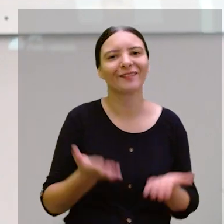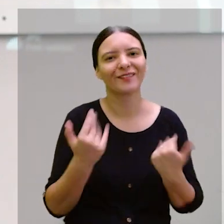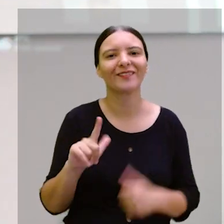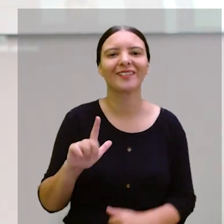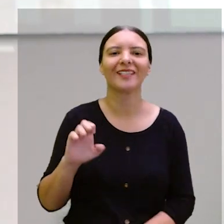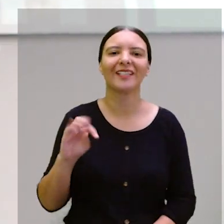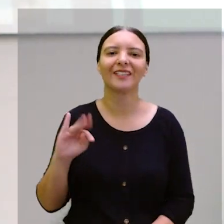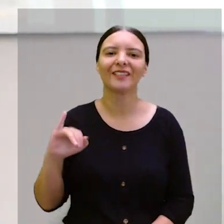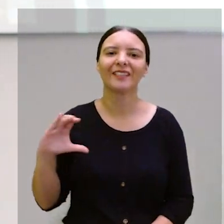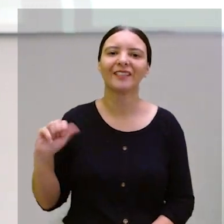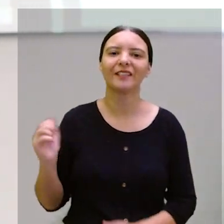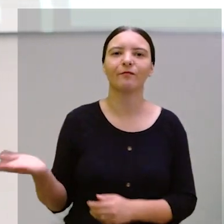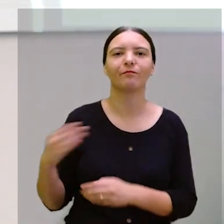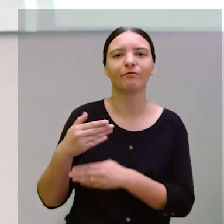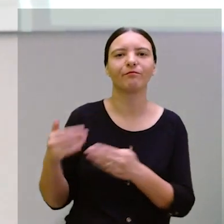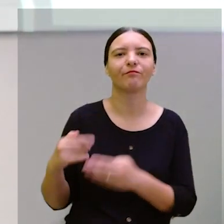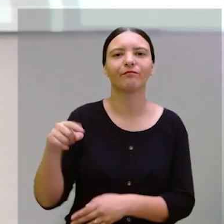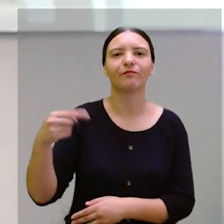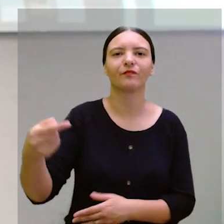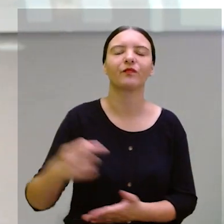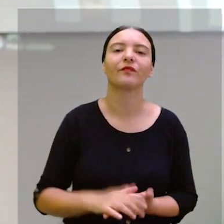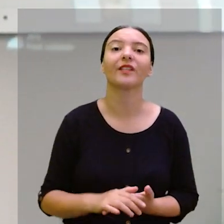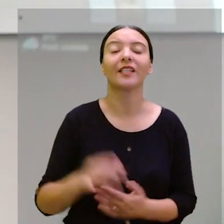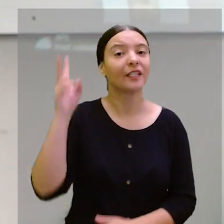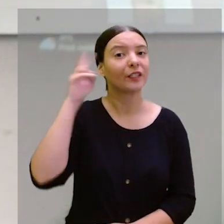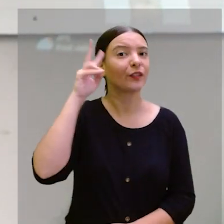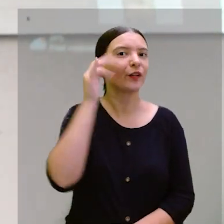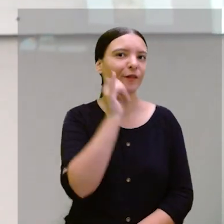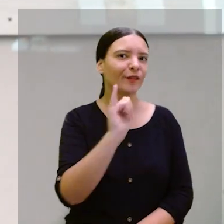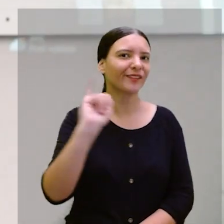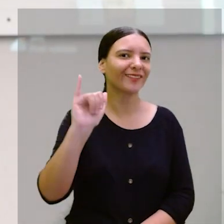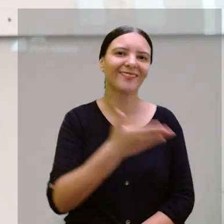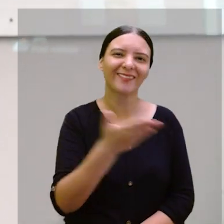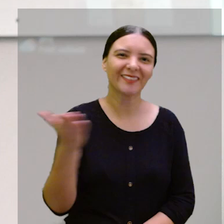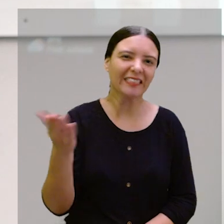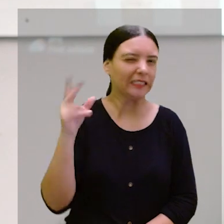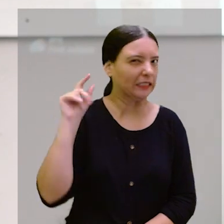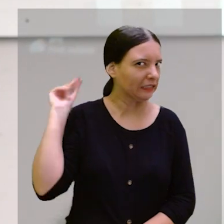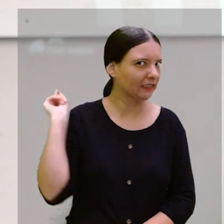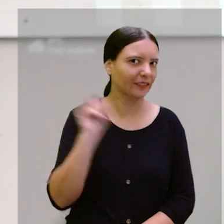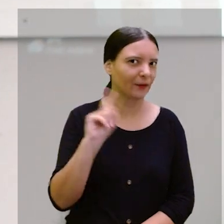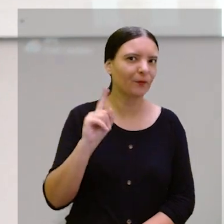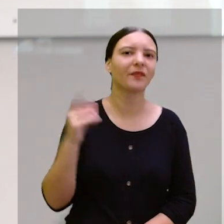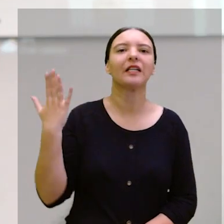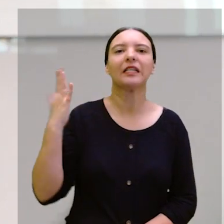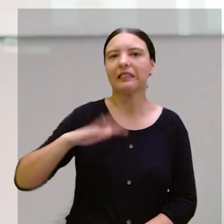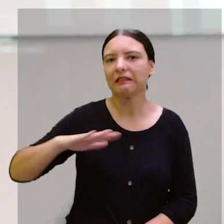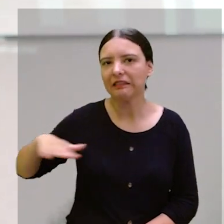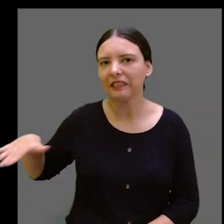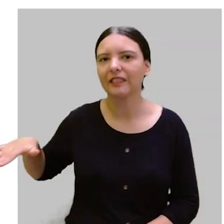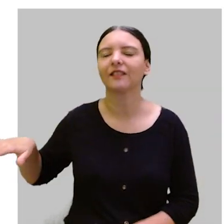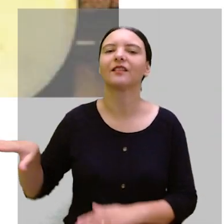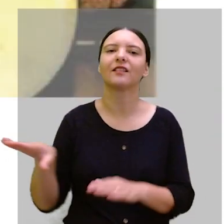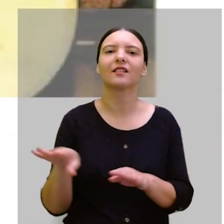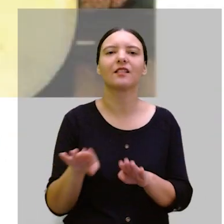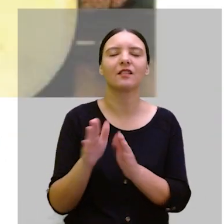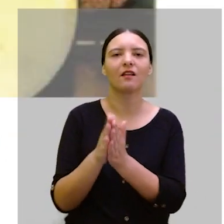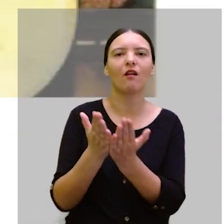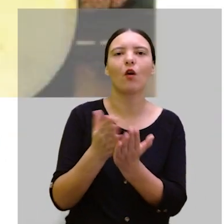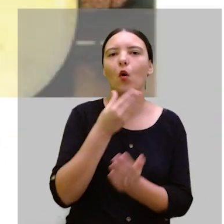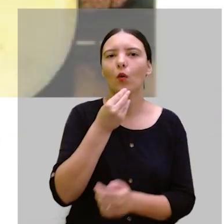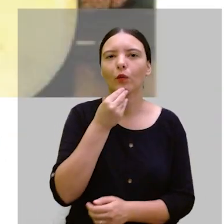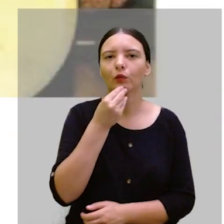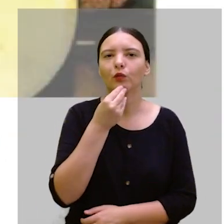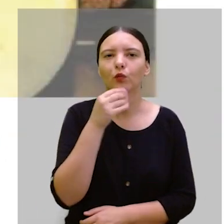Letícia, mais um, por favor. Vou contar uma história para vocês, não muito antiga. Quando eu era criança, essa coleção aí do